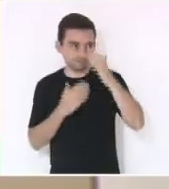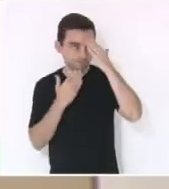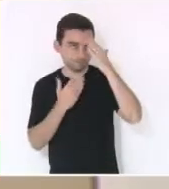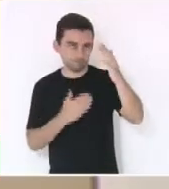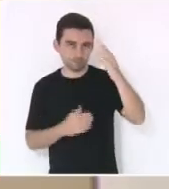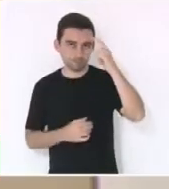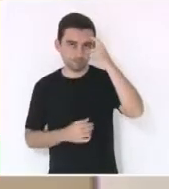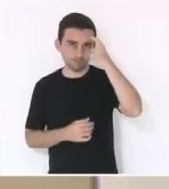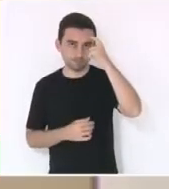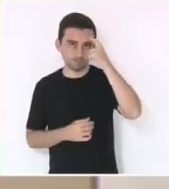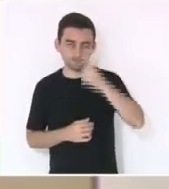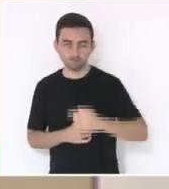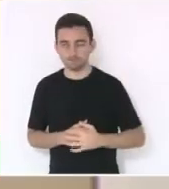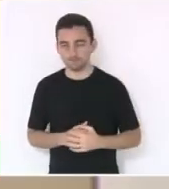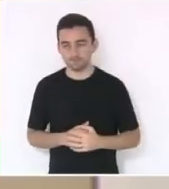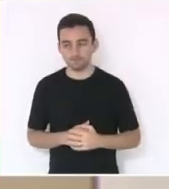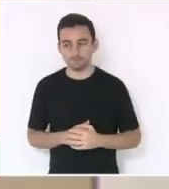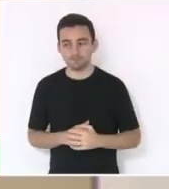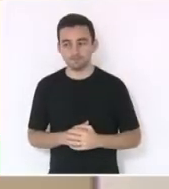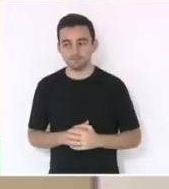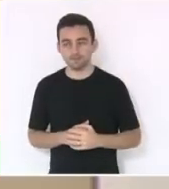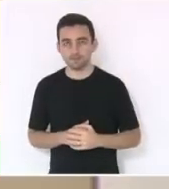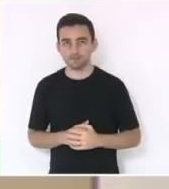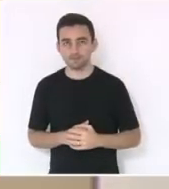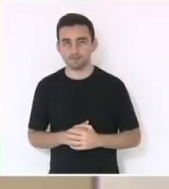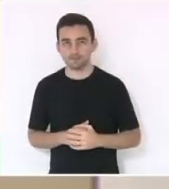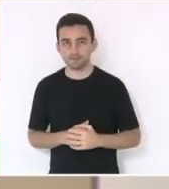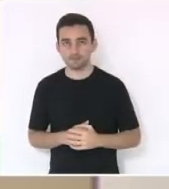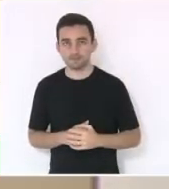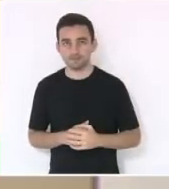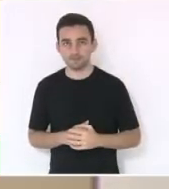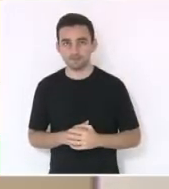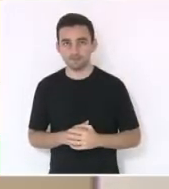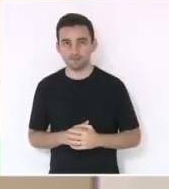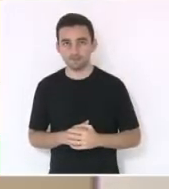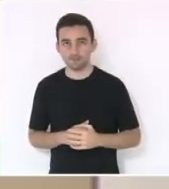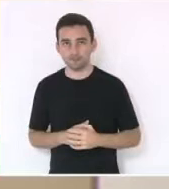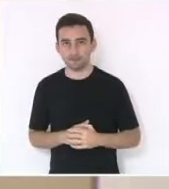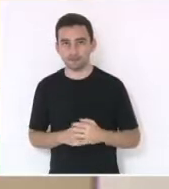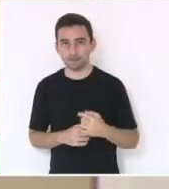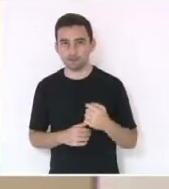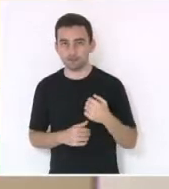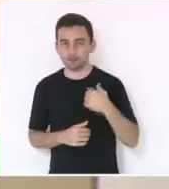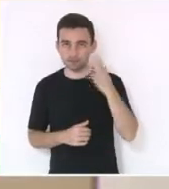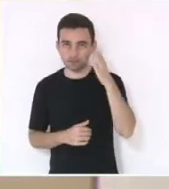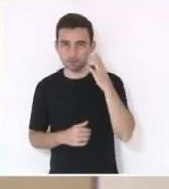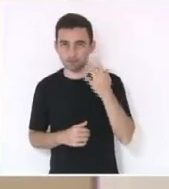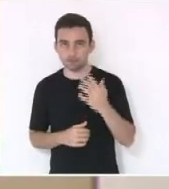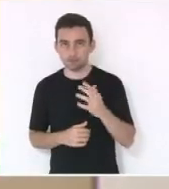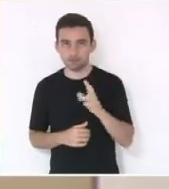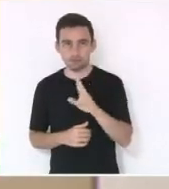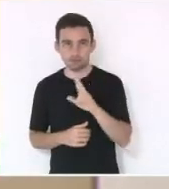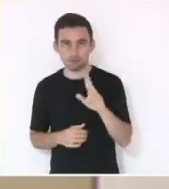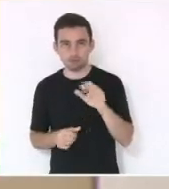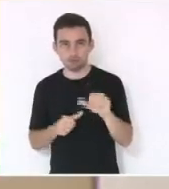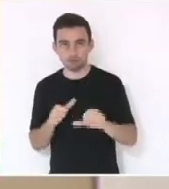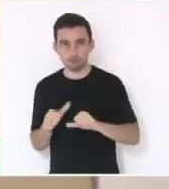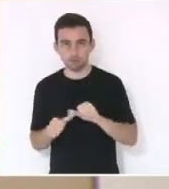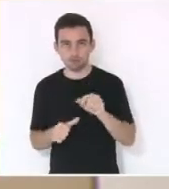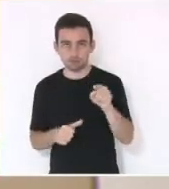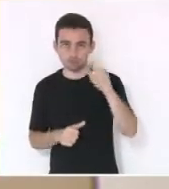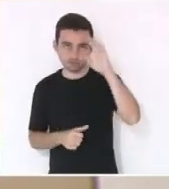Comim. Eu acho que essa sua troca de nome aí me faz pensar que o senhor está